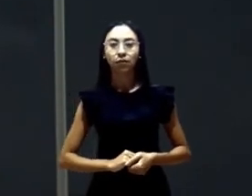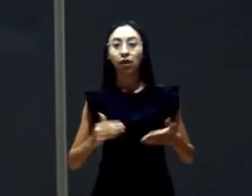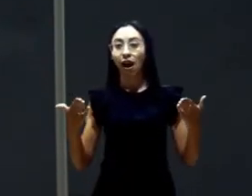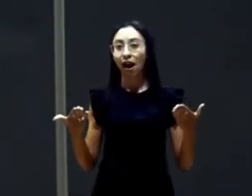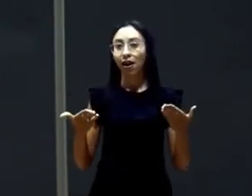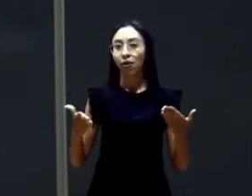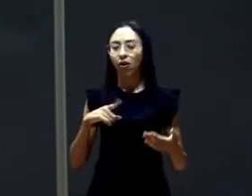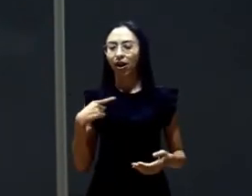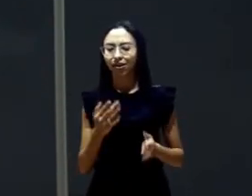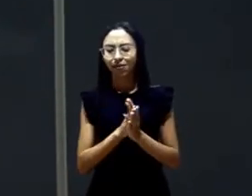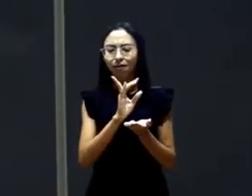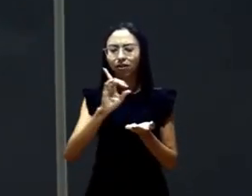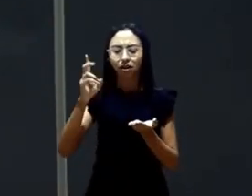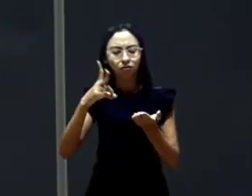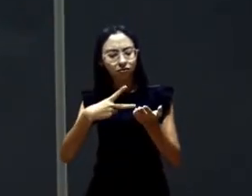meditando hoje